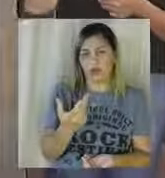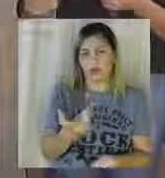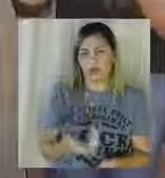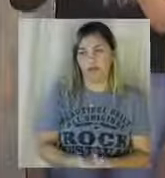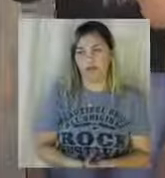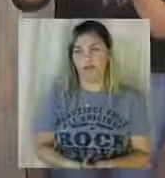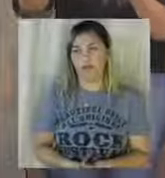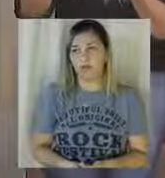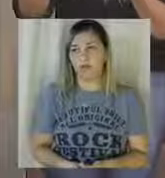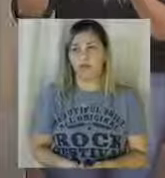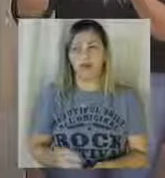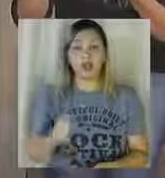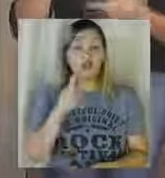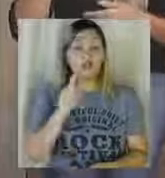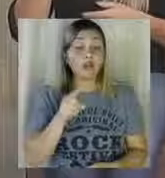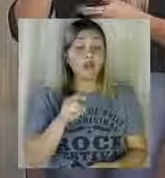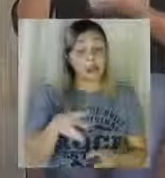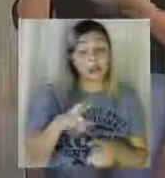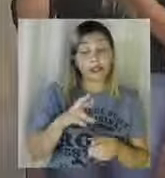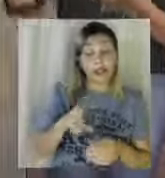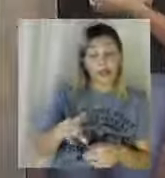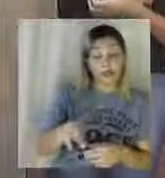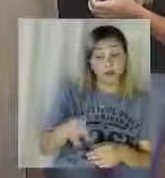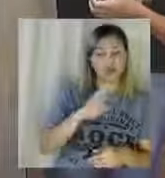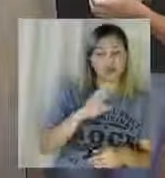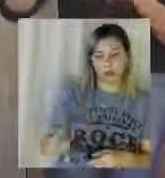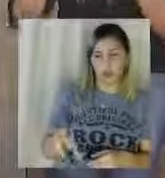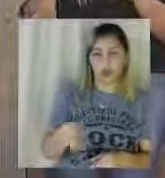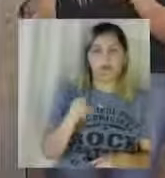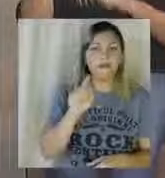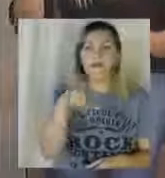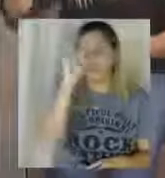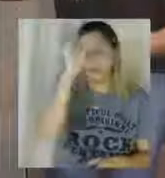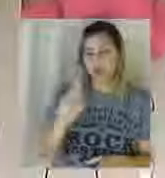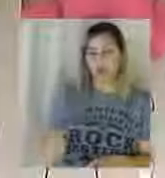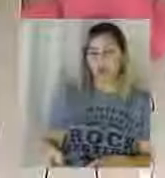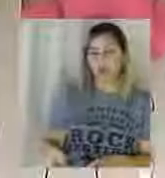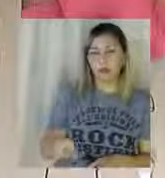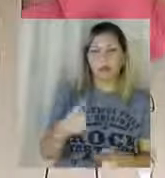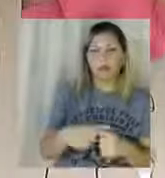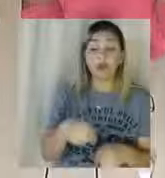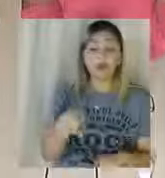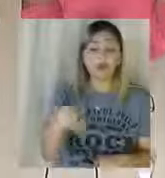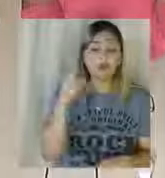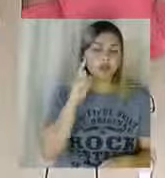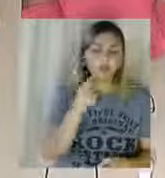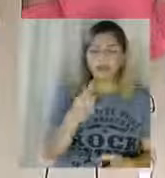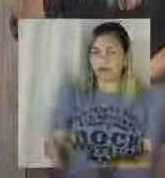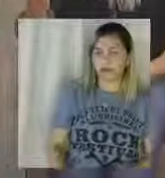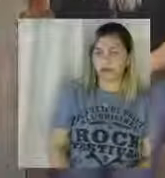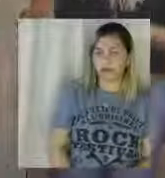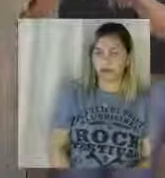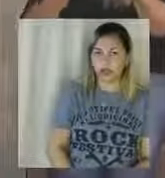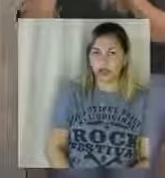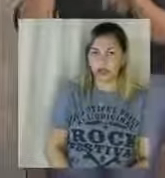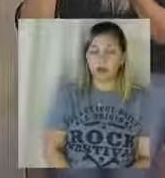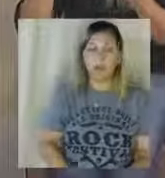dizia, você não sabe não que você é surda, isso é muito difícil. realmente é muito